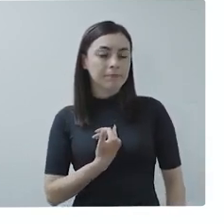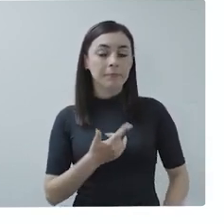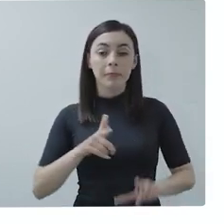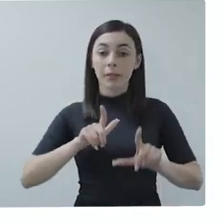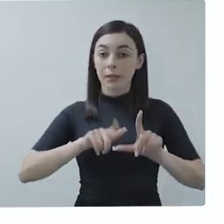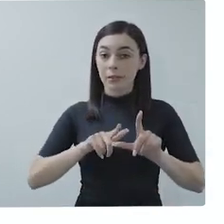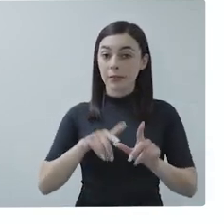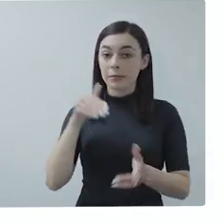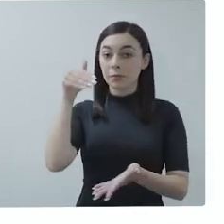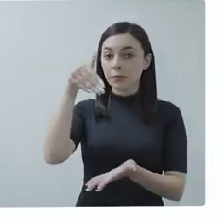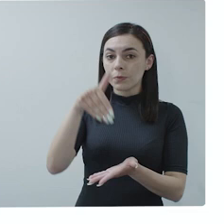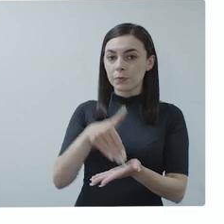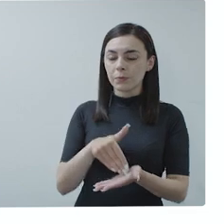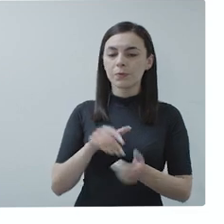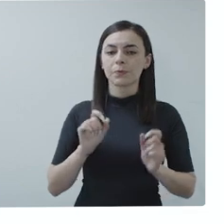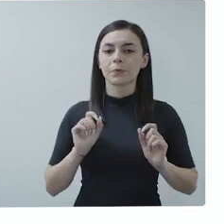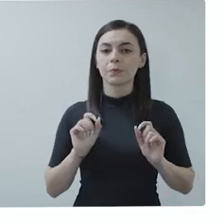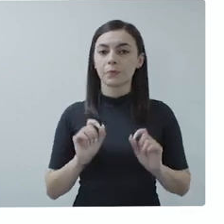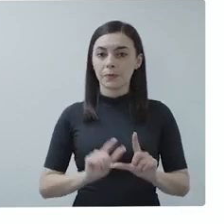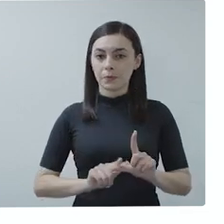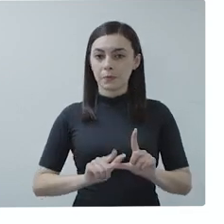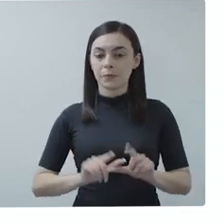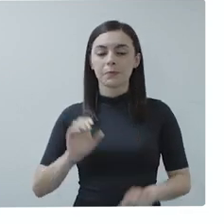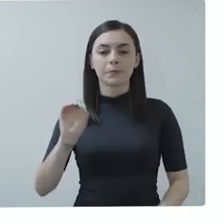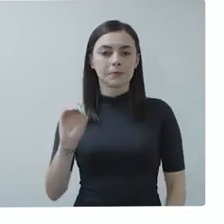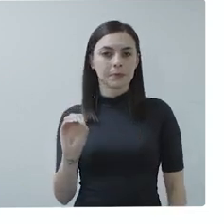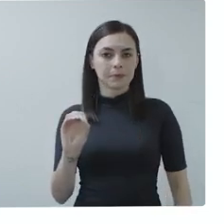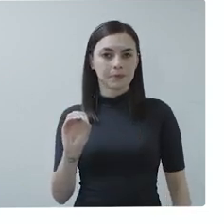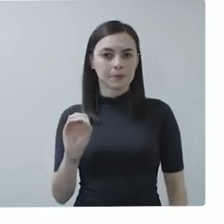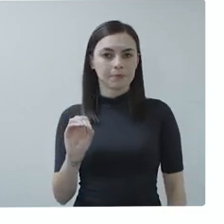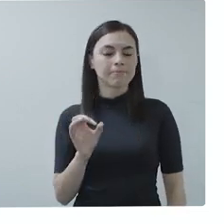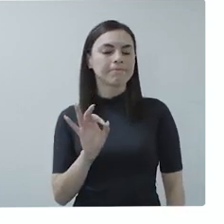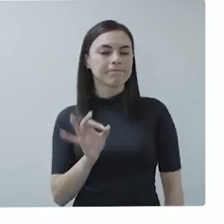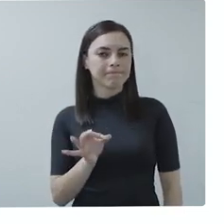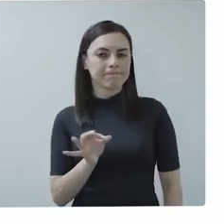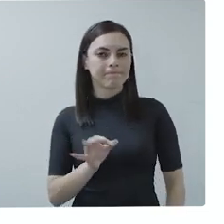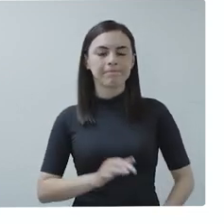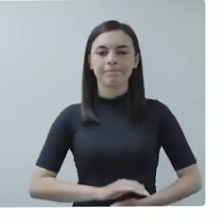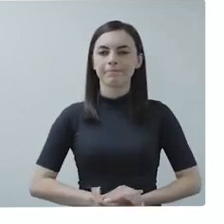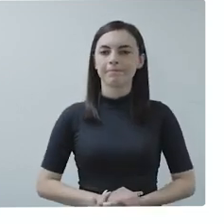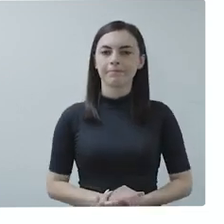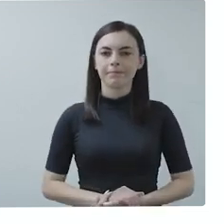A letra final é a letra O. Muito bem!